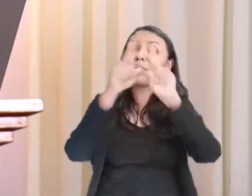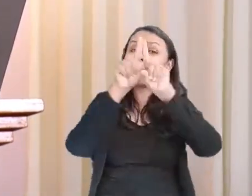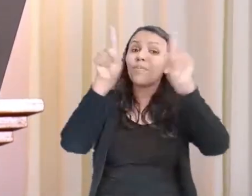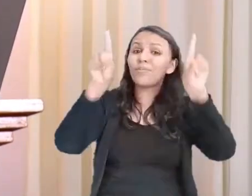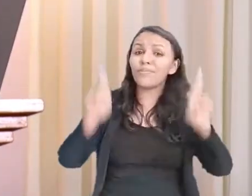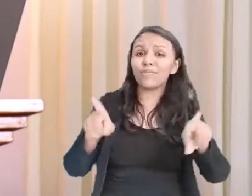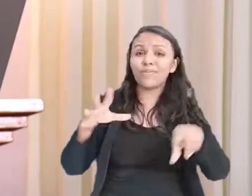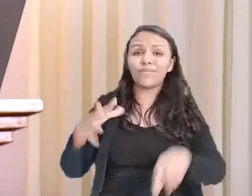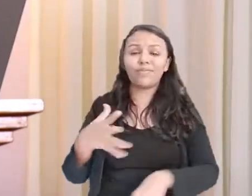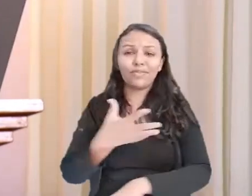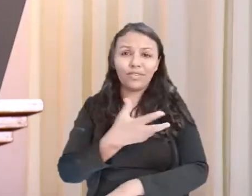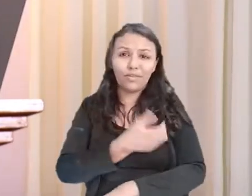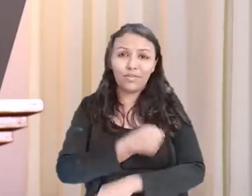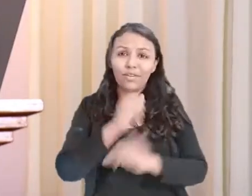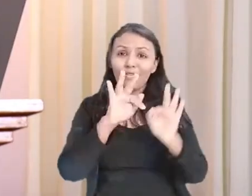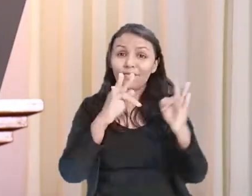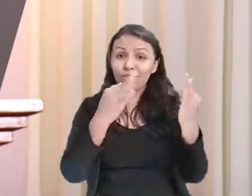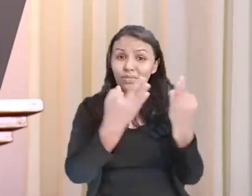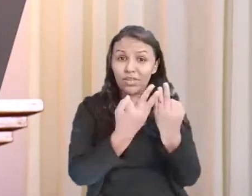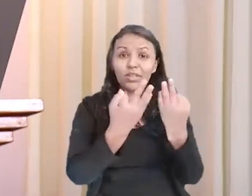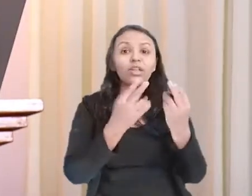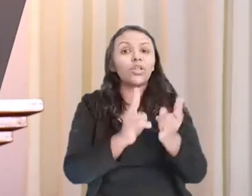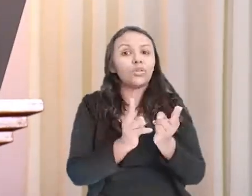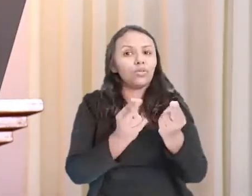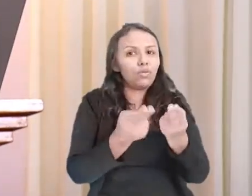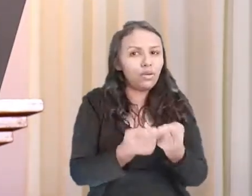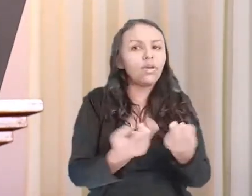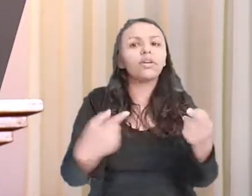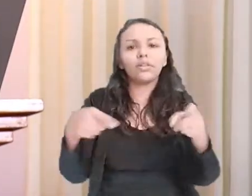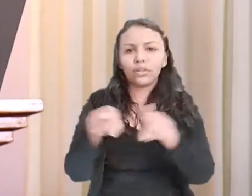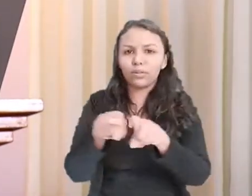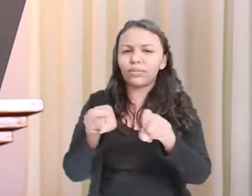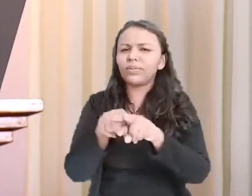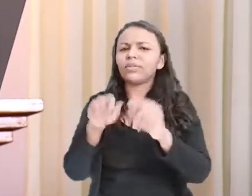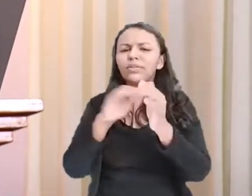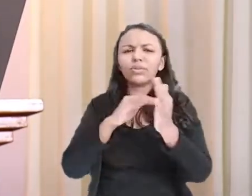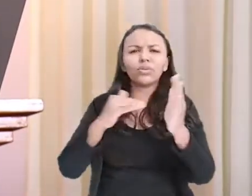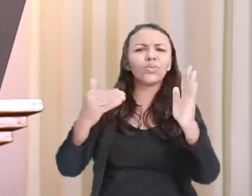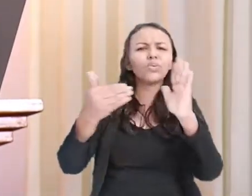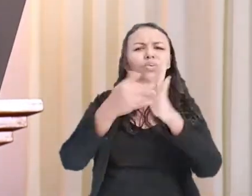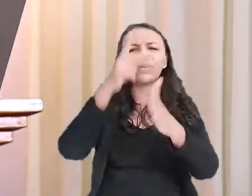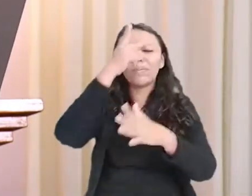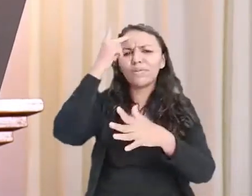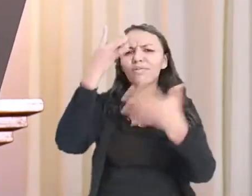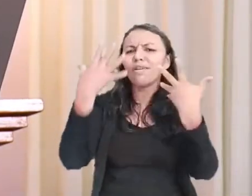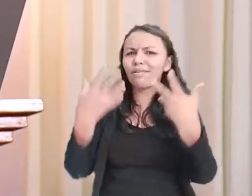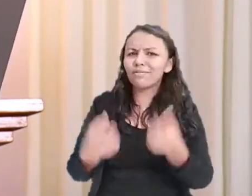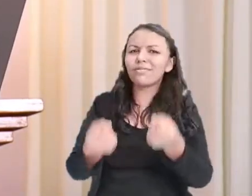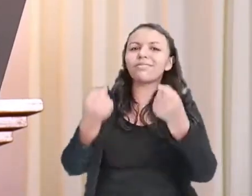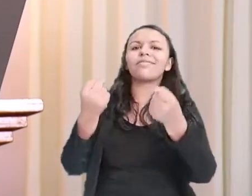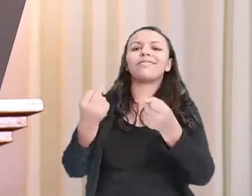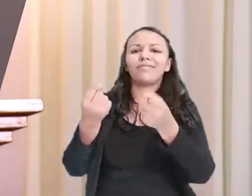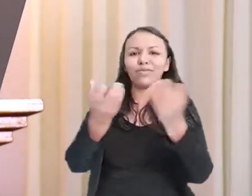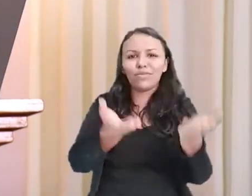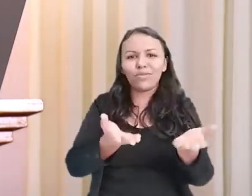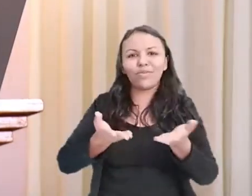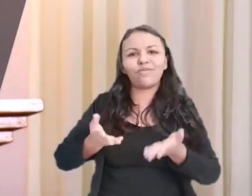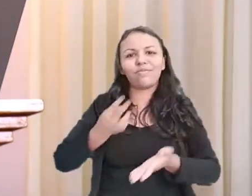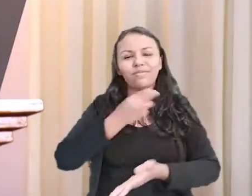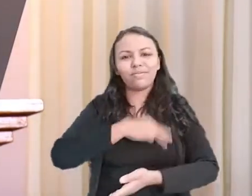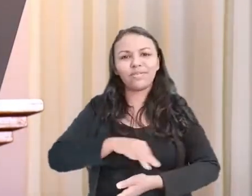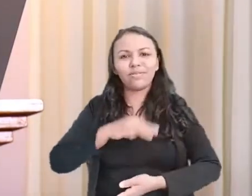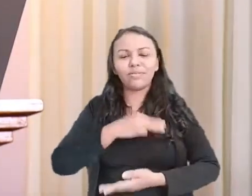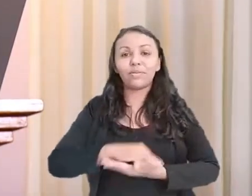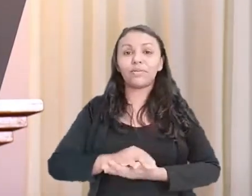de Noé, como daqueles que atendessem a mensagem de misericórdia. E, por fim, no